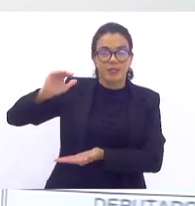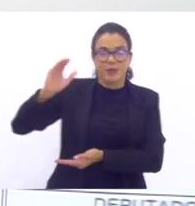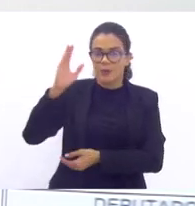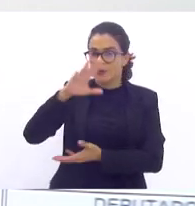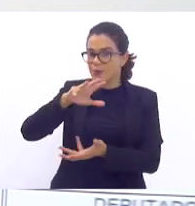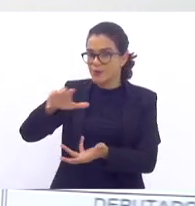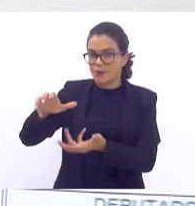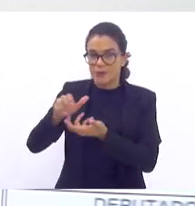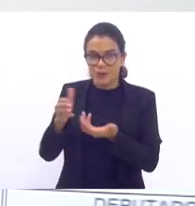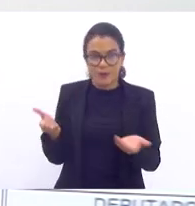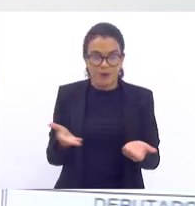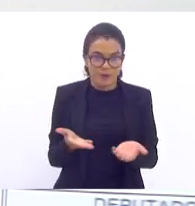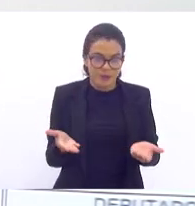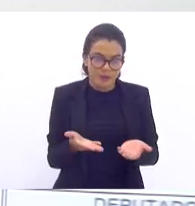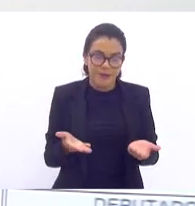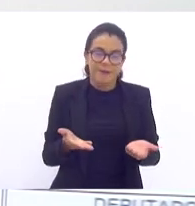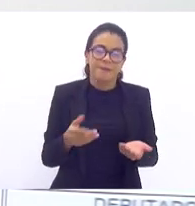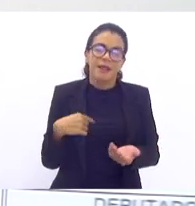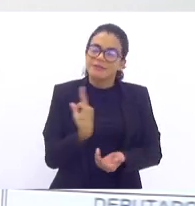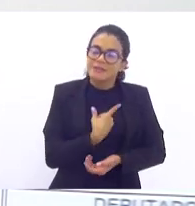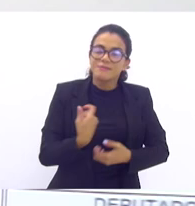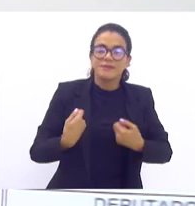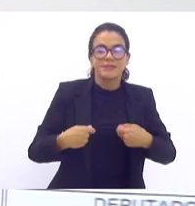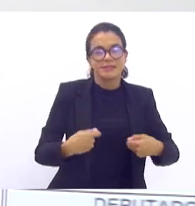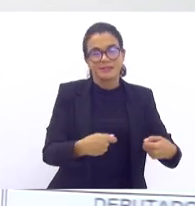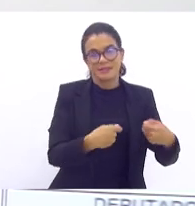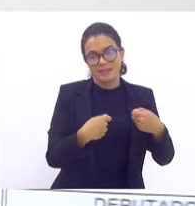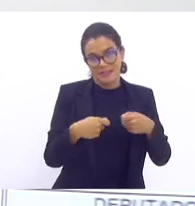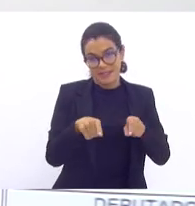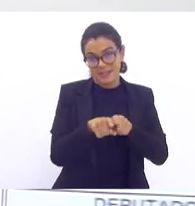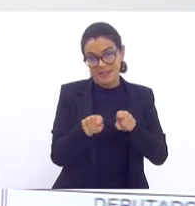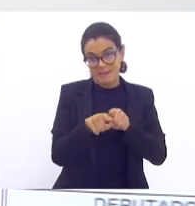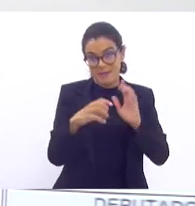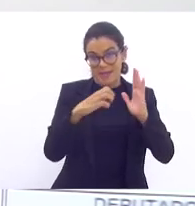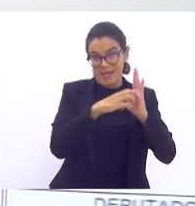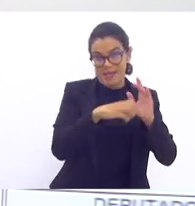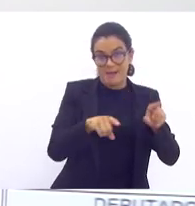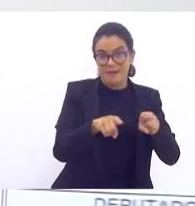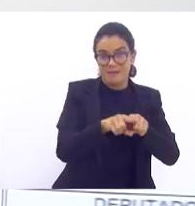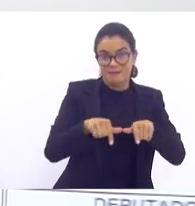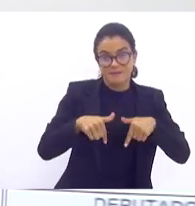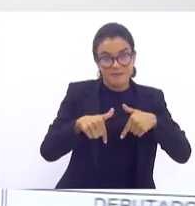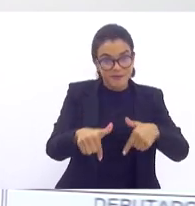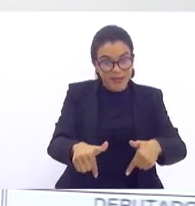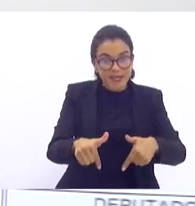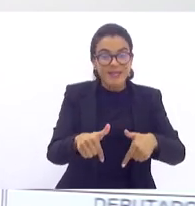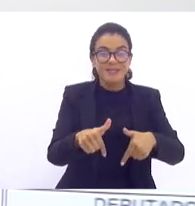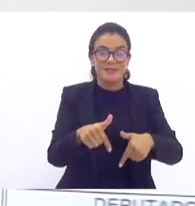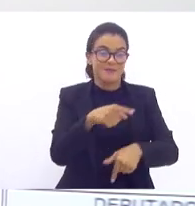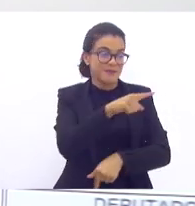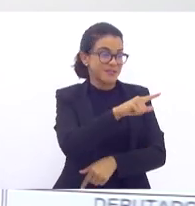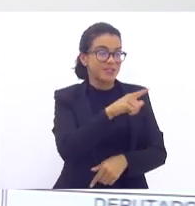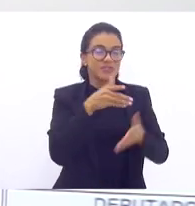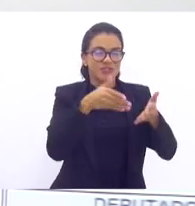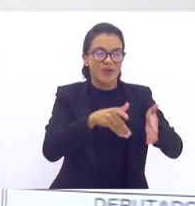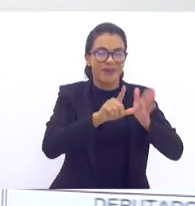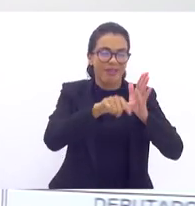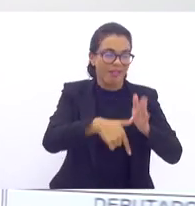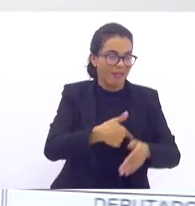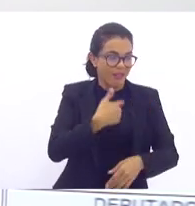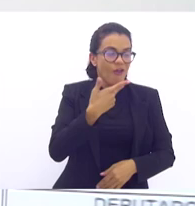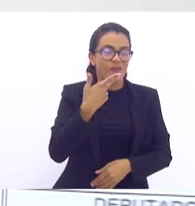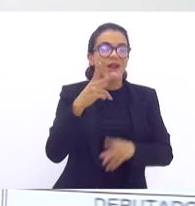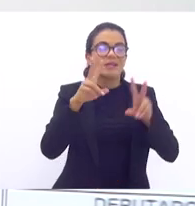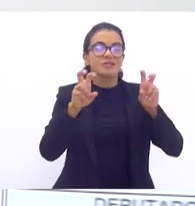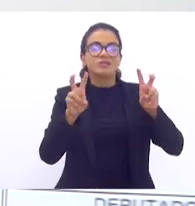Então eu acho que o que a gente precisa e a Câmera fez isso e aqui deputado Jorge você que chegou depois eu